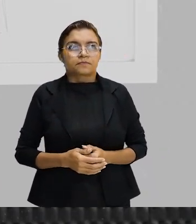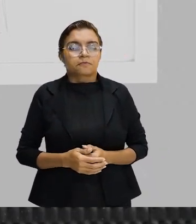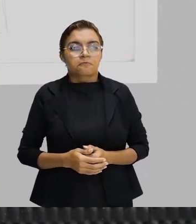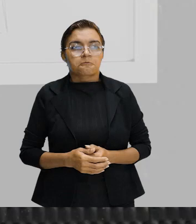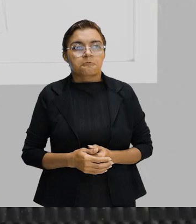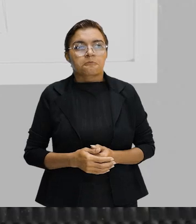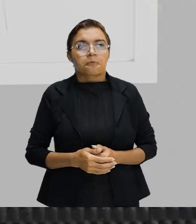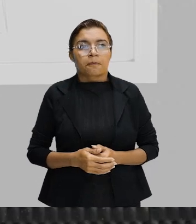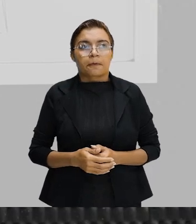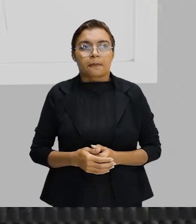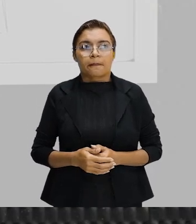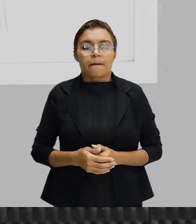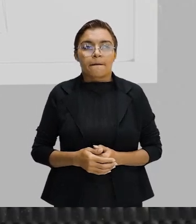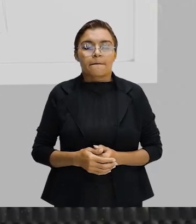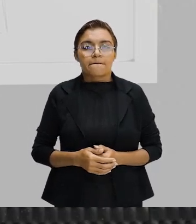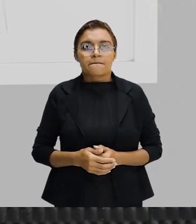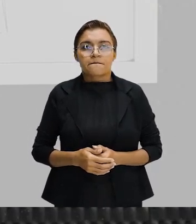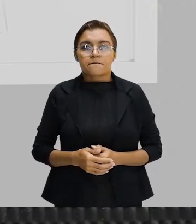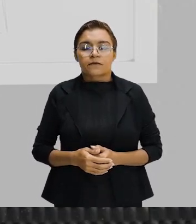No caso dos líquidos,